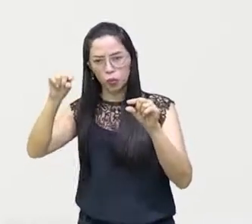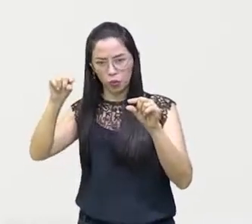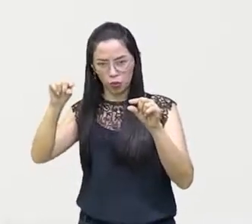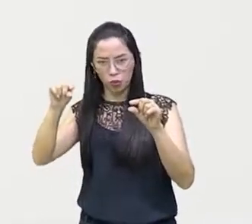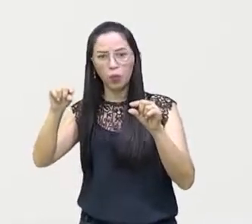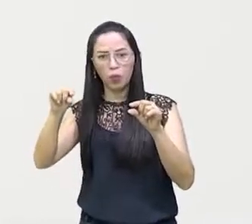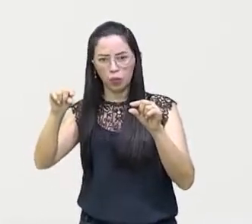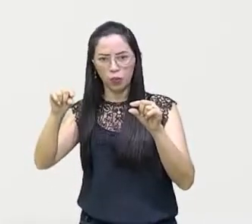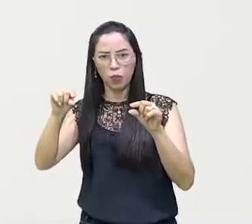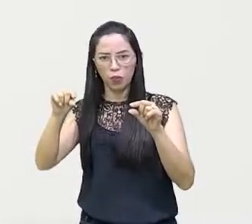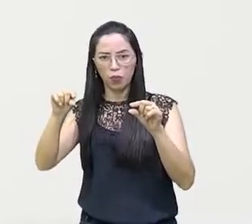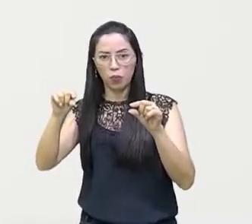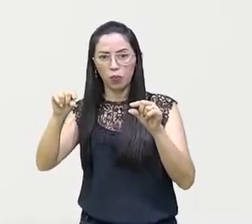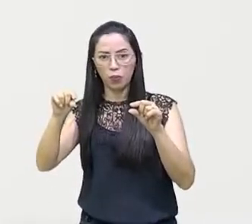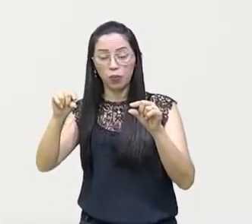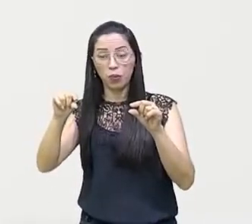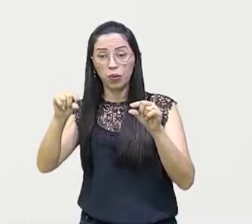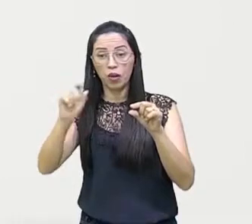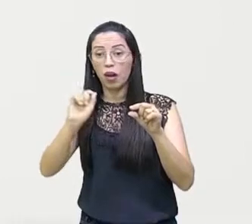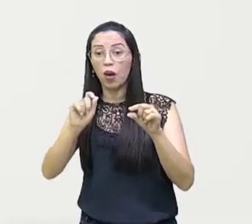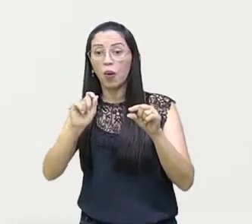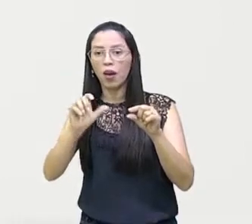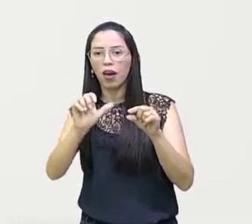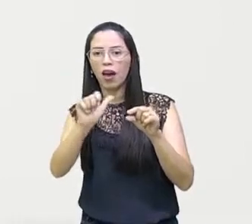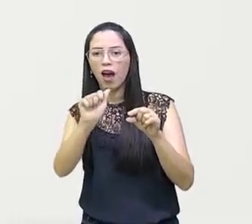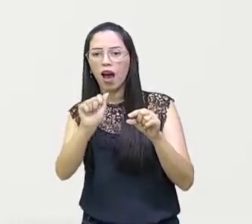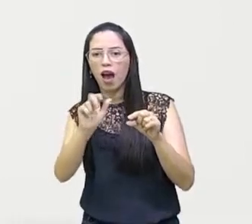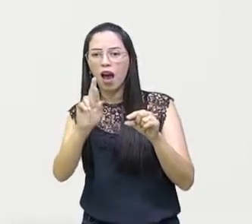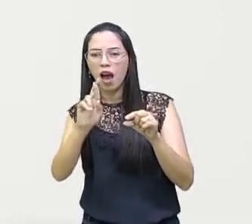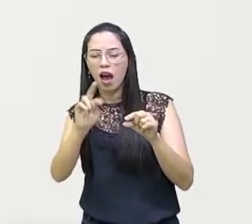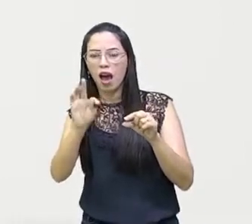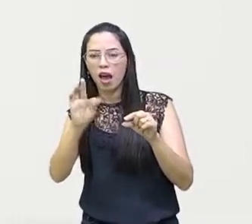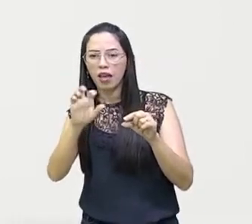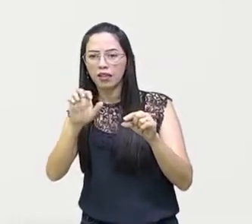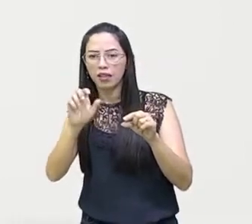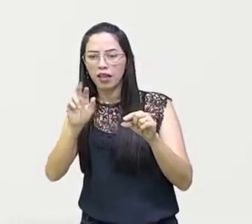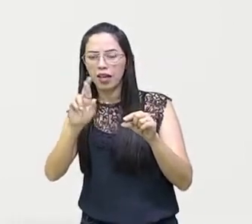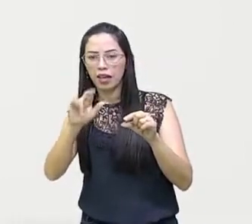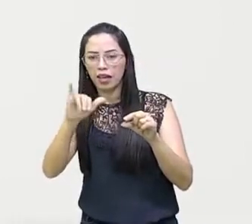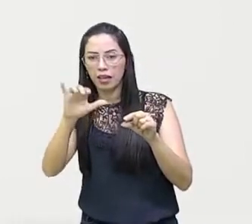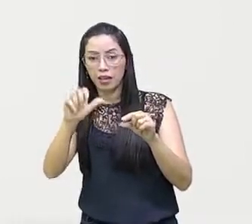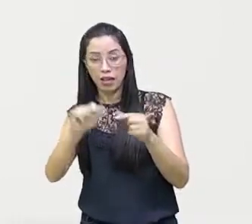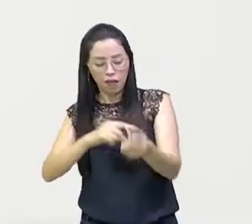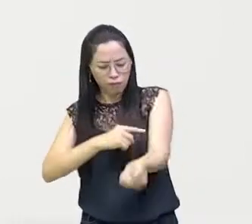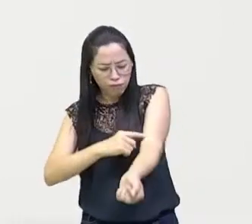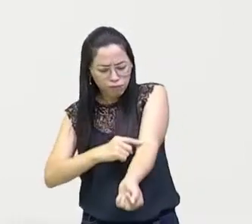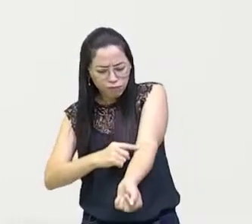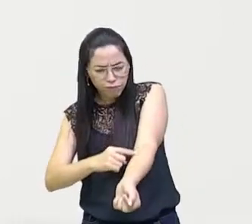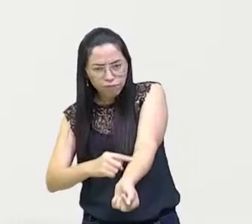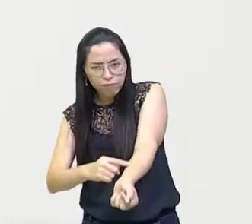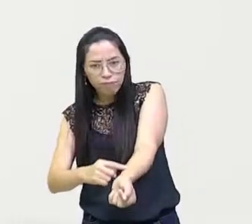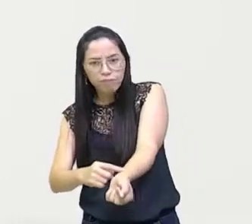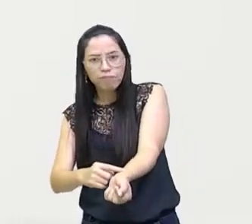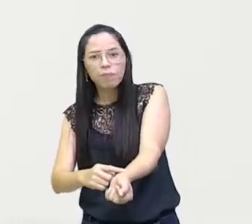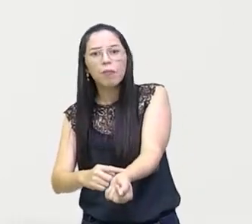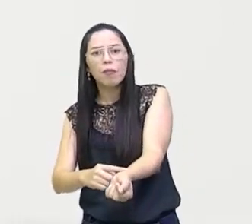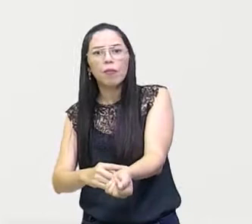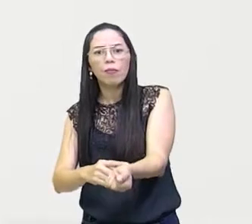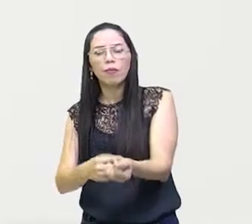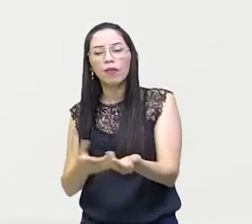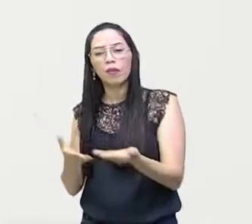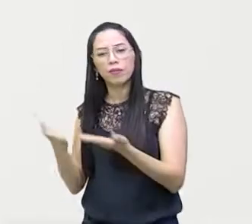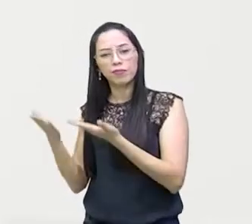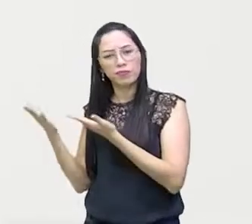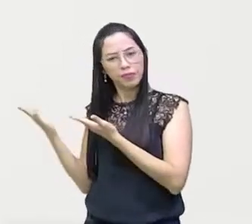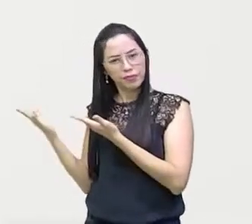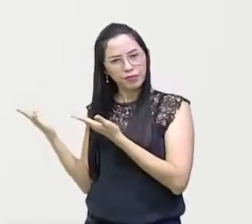ele é por onde o sangue passa, que são as nossas artérias e as nossas veias. E essa célula aqui, ela é